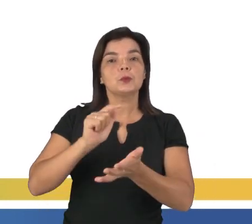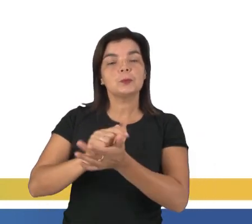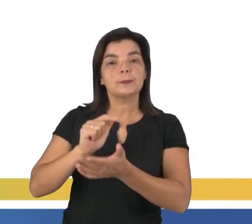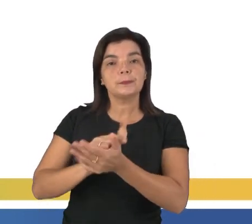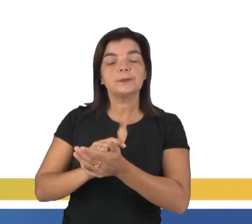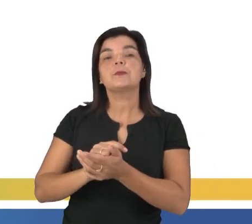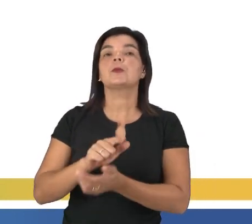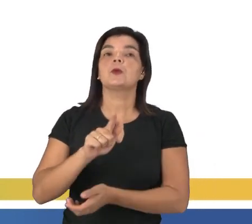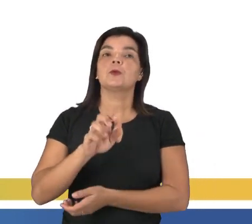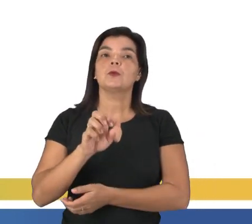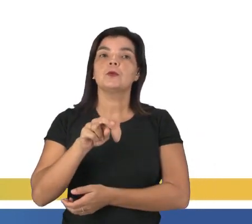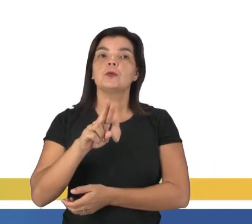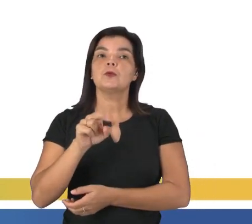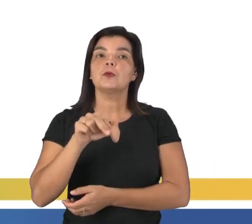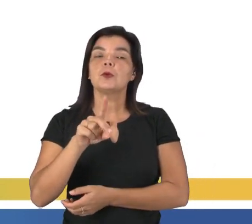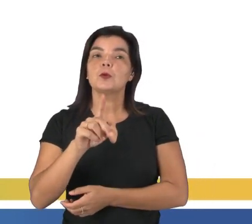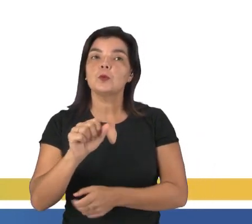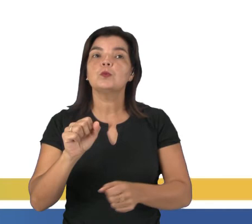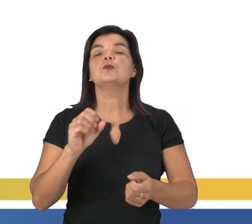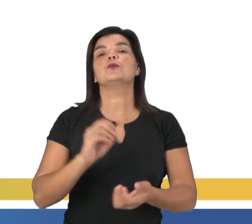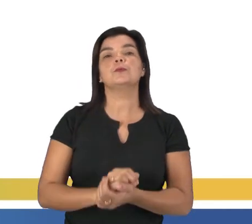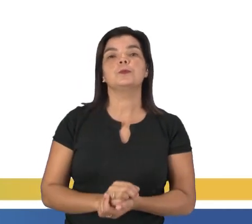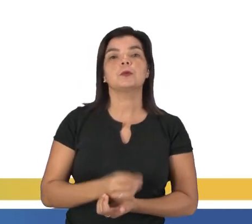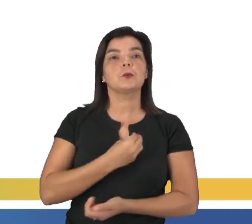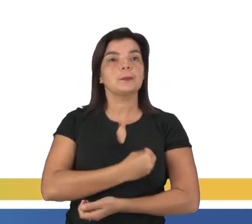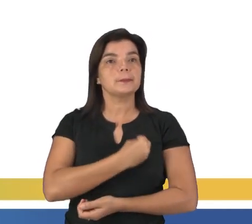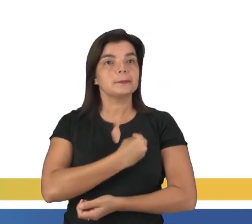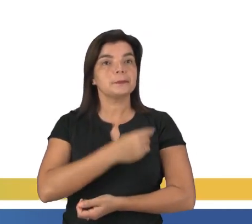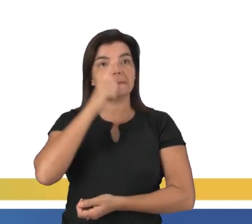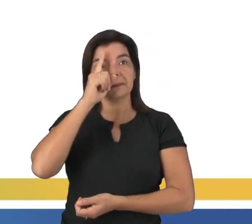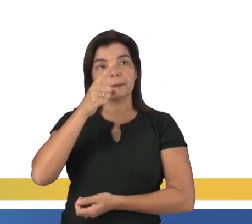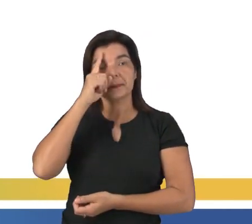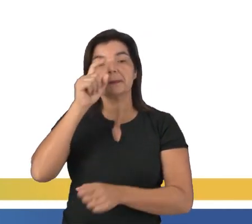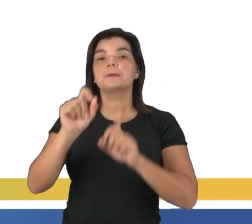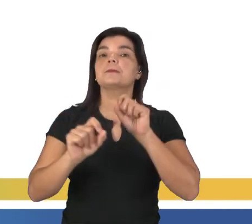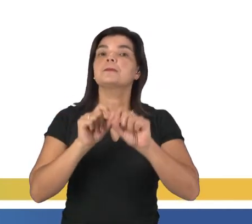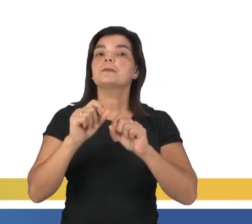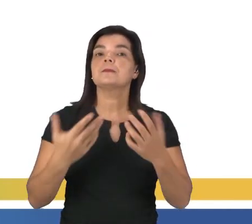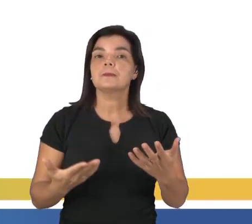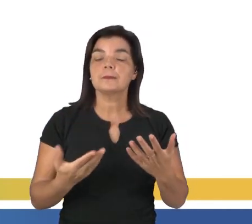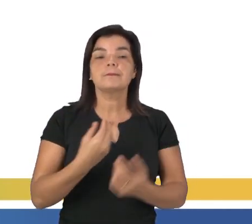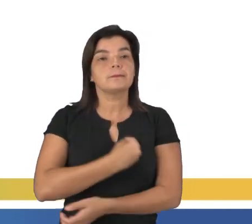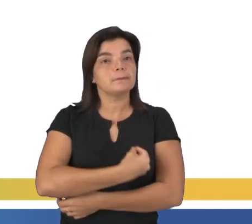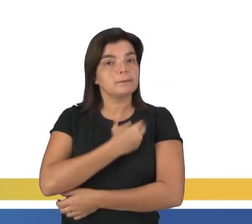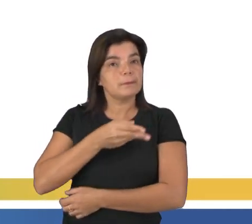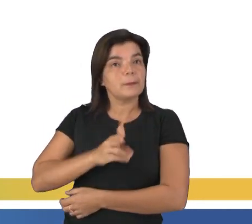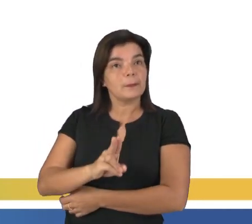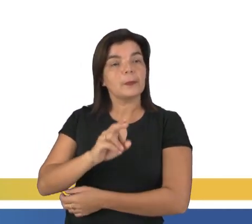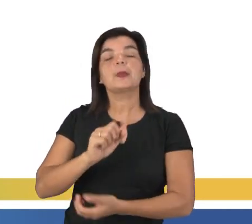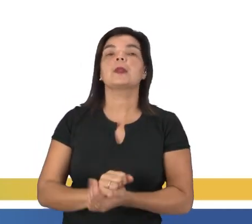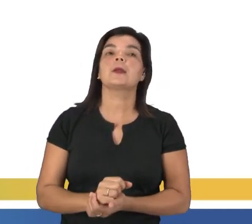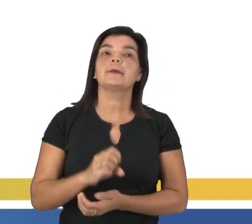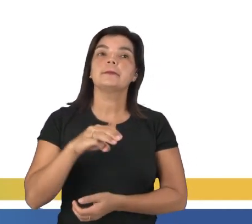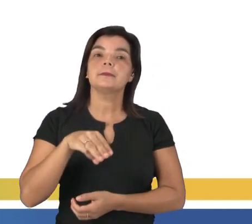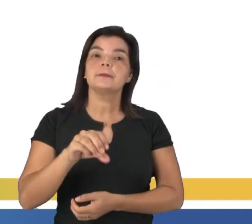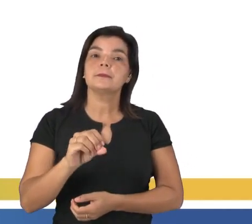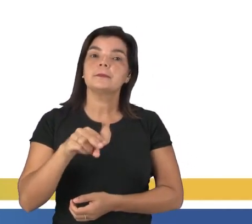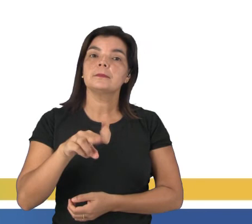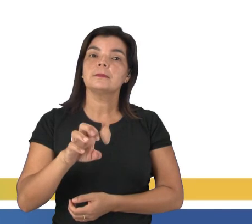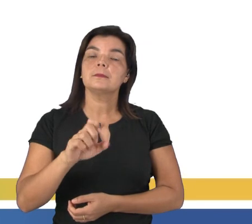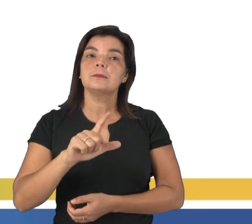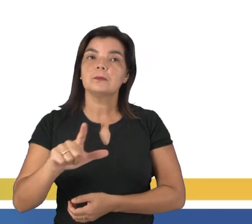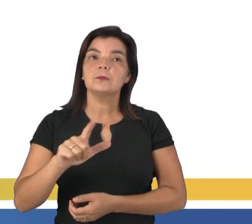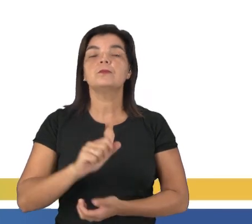coloco o lavar no gerúndio e o verbo estar no presente indicativo. Então, isso aí se torna o quê? Presente contínuo. Então, Manuel está